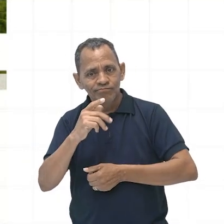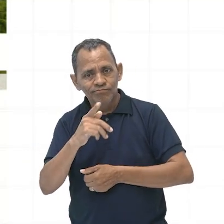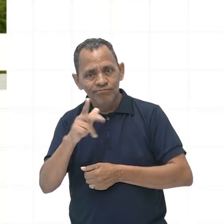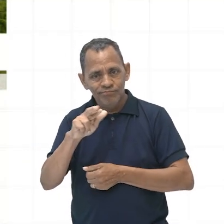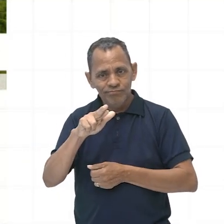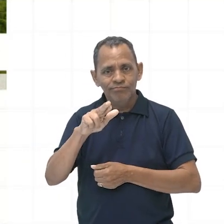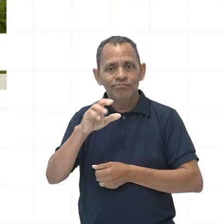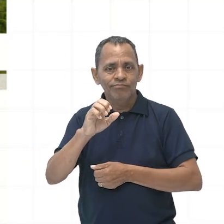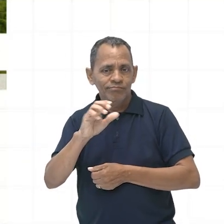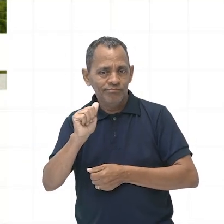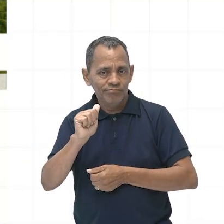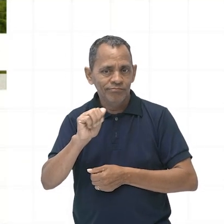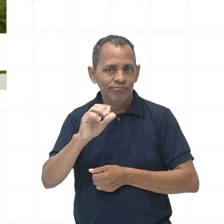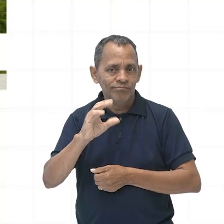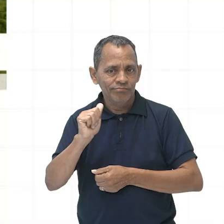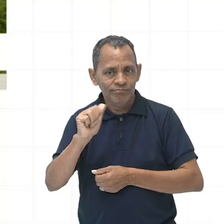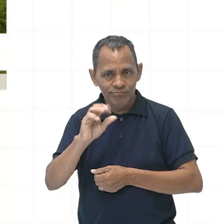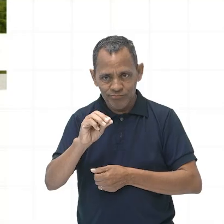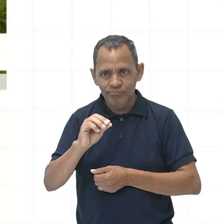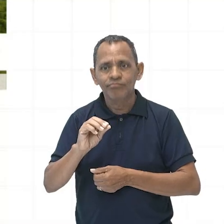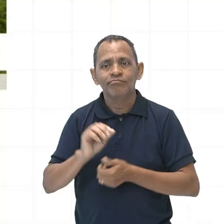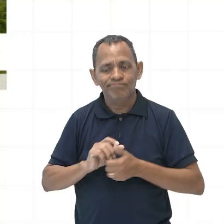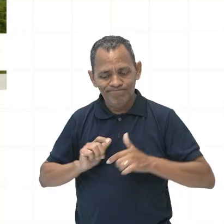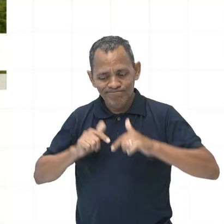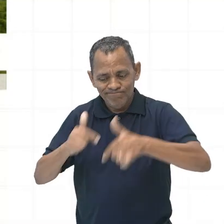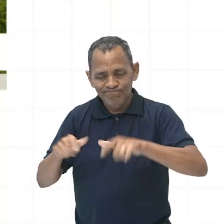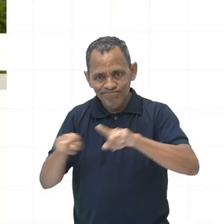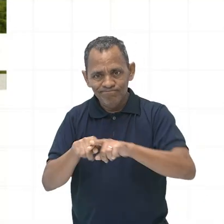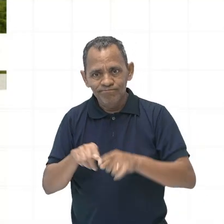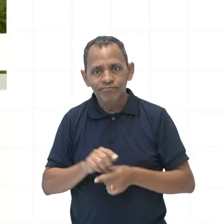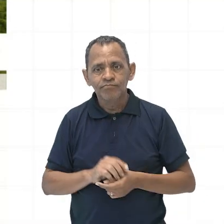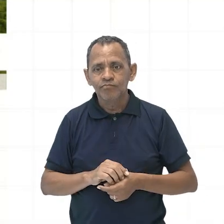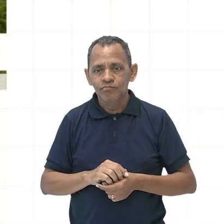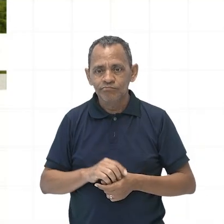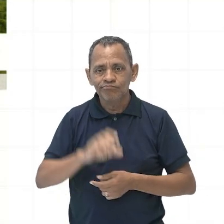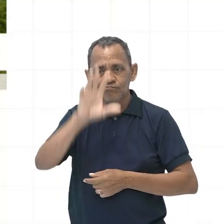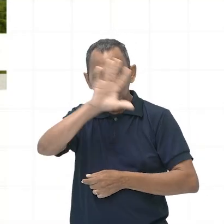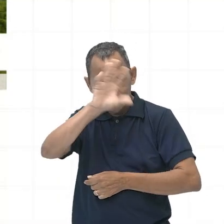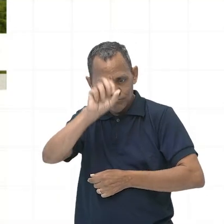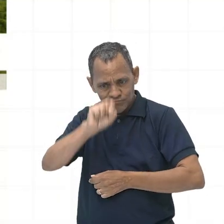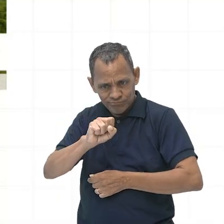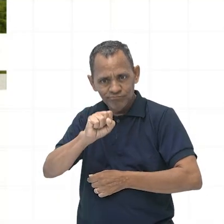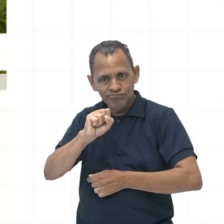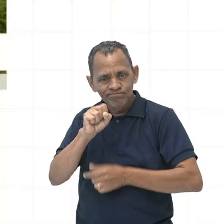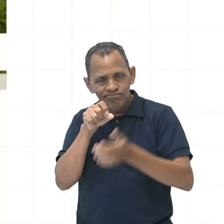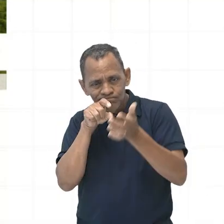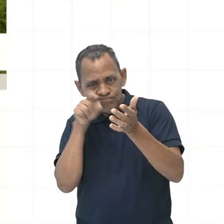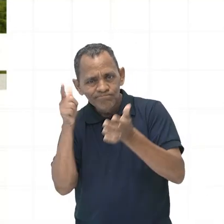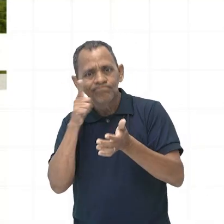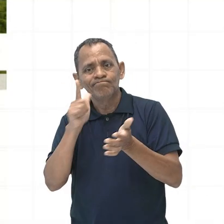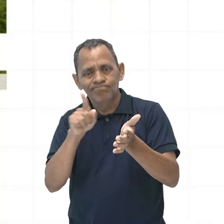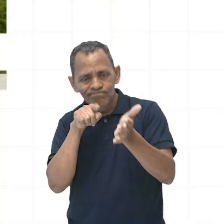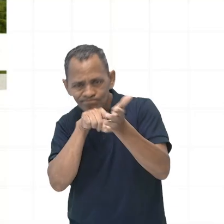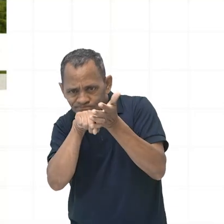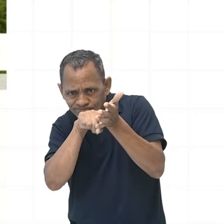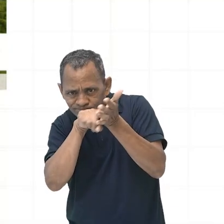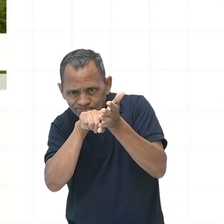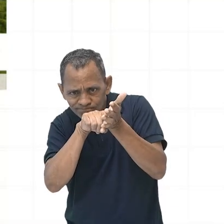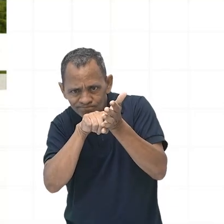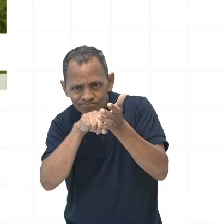único elemento eu consigo visualizar diversas informações. Então, por isso que esse gráfico é conhecido